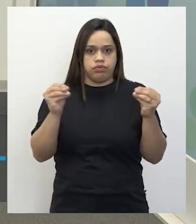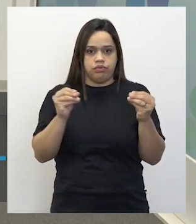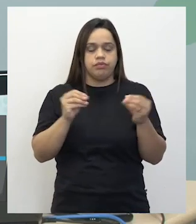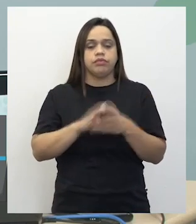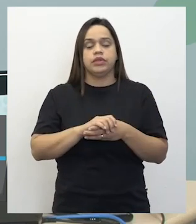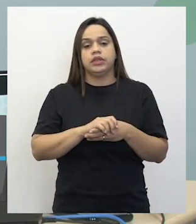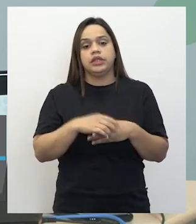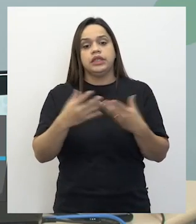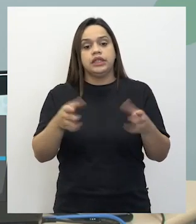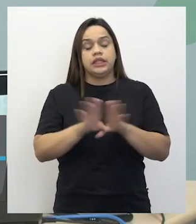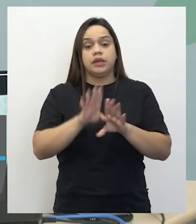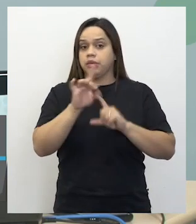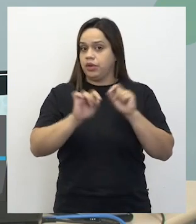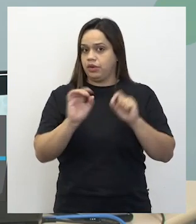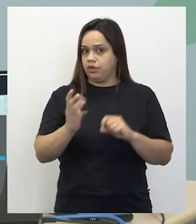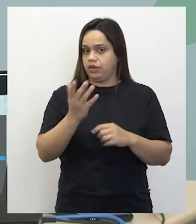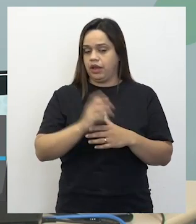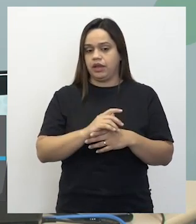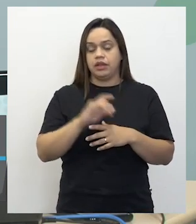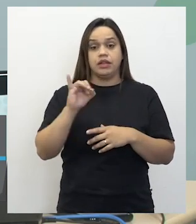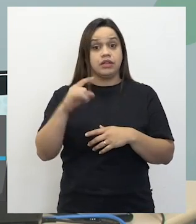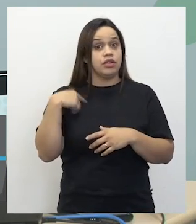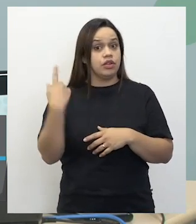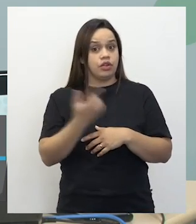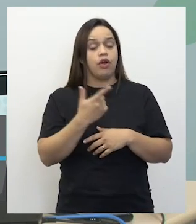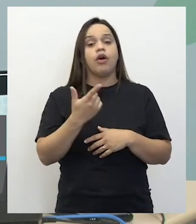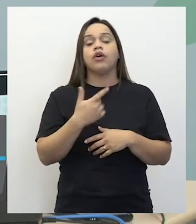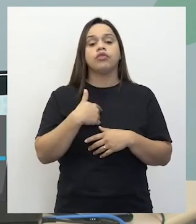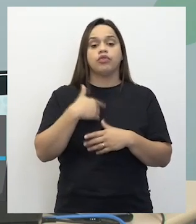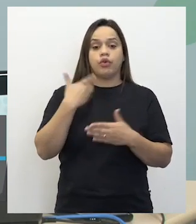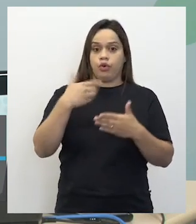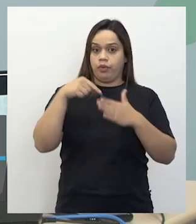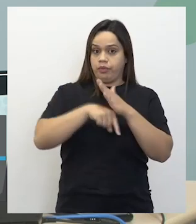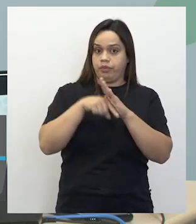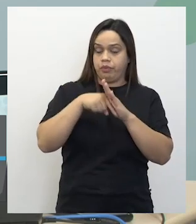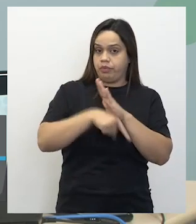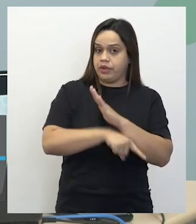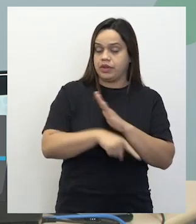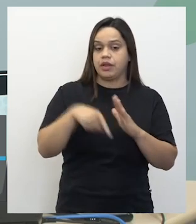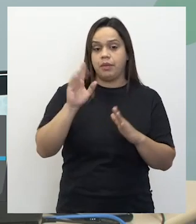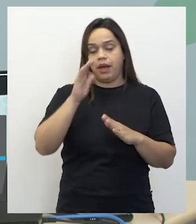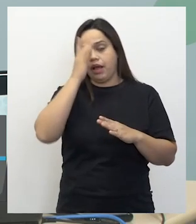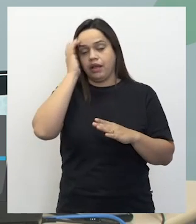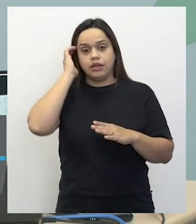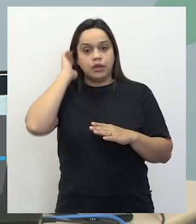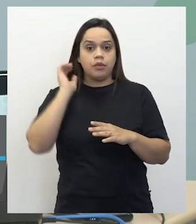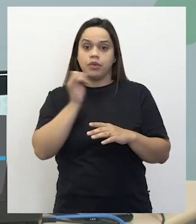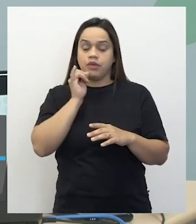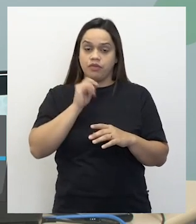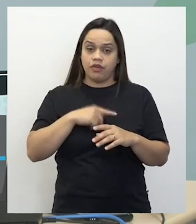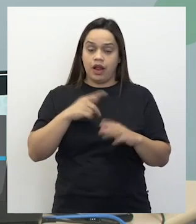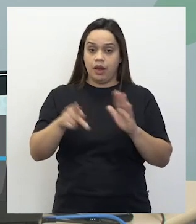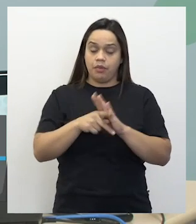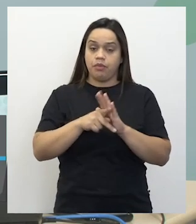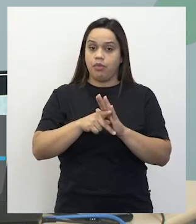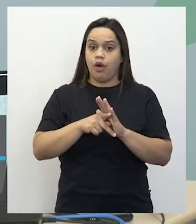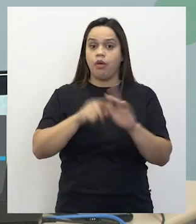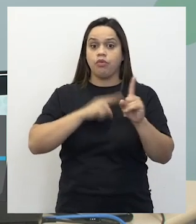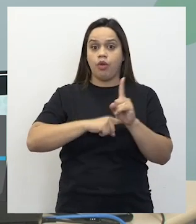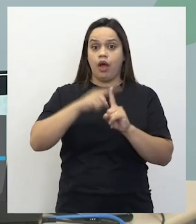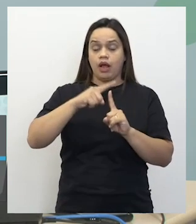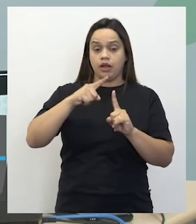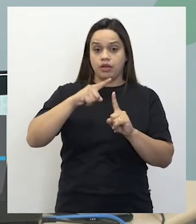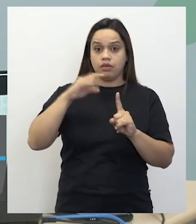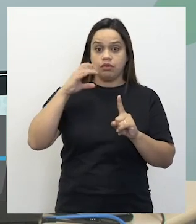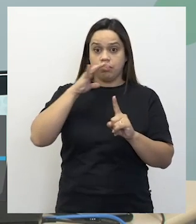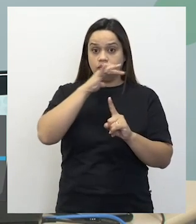assim, se a gente for mais além, né, extrapolar um pouquinho o assunto e falar, por exemplo, do aquecimento global, esse é um dos grandes problemas.